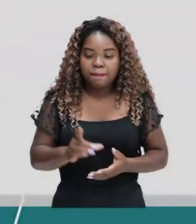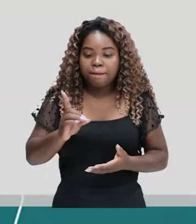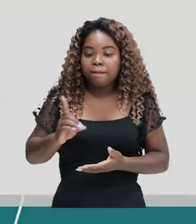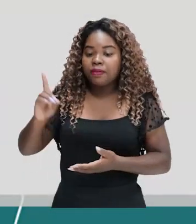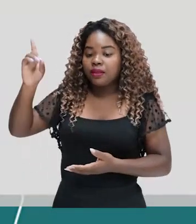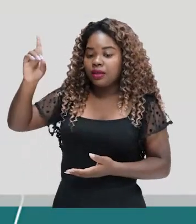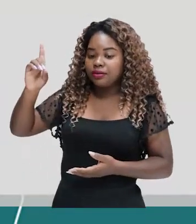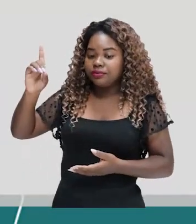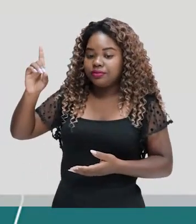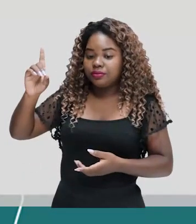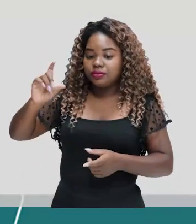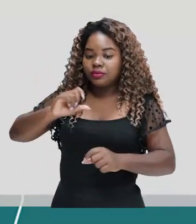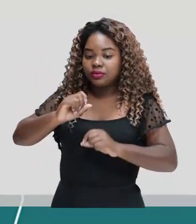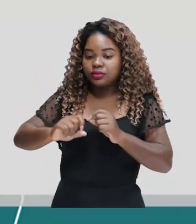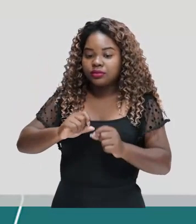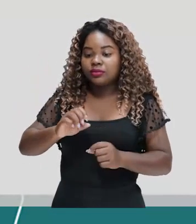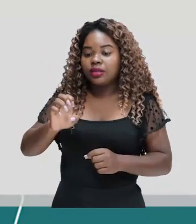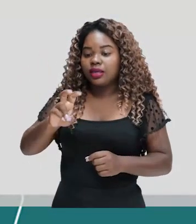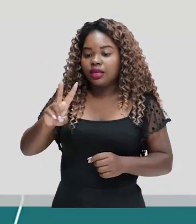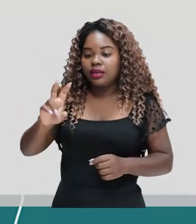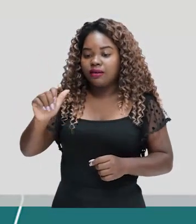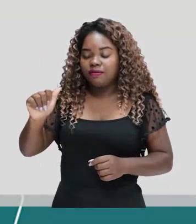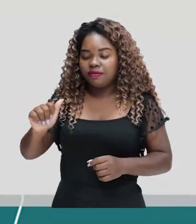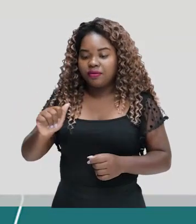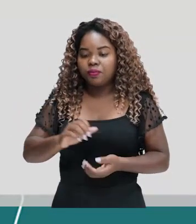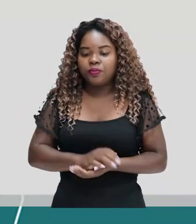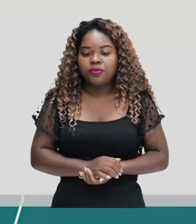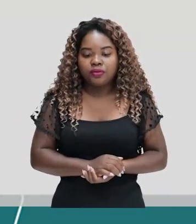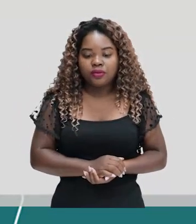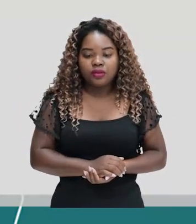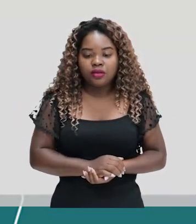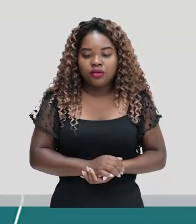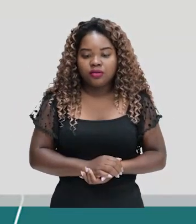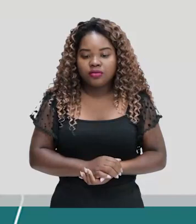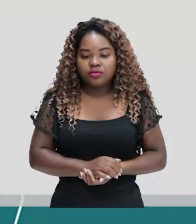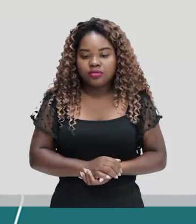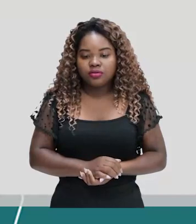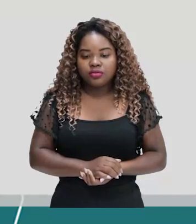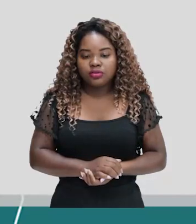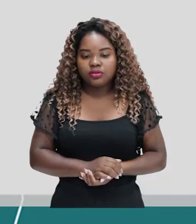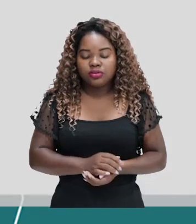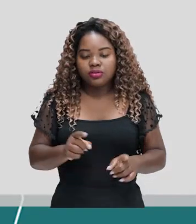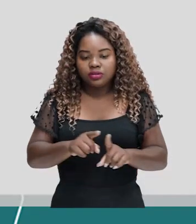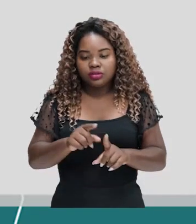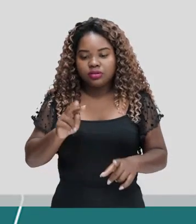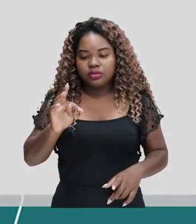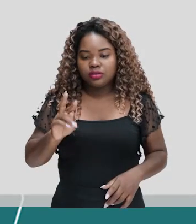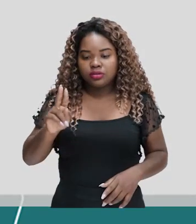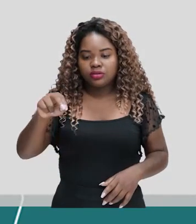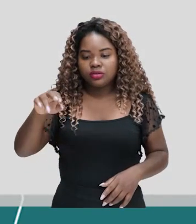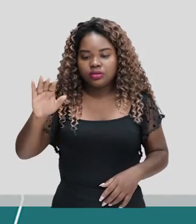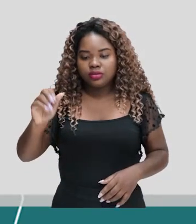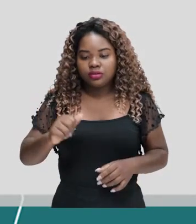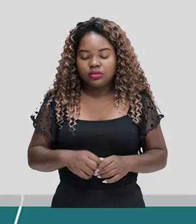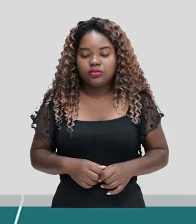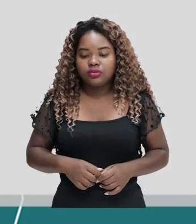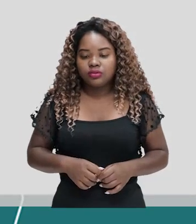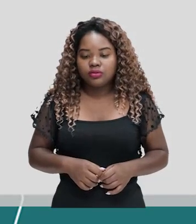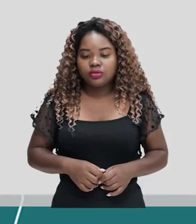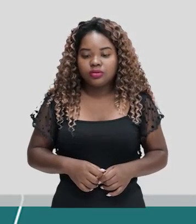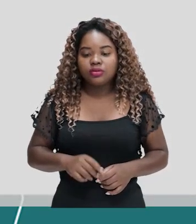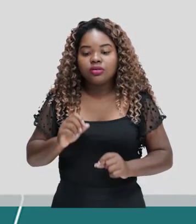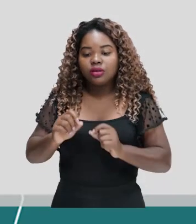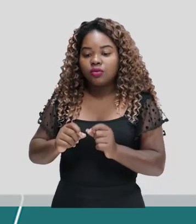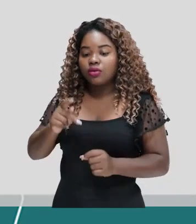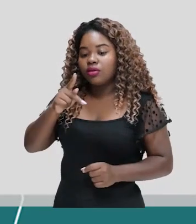Deus tirando a Eva da costela de Adão e a túnica de Deus. Eu vou dar uma ênfase aqui. É o